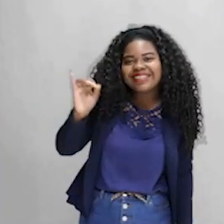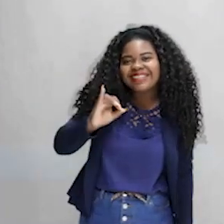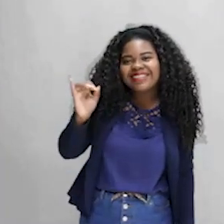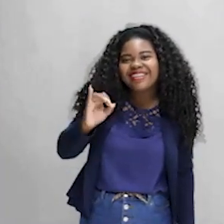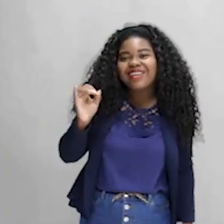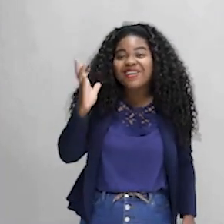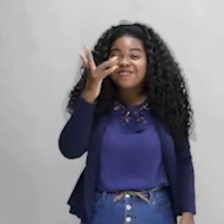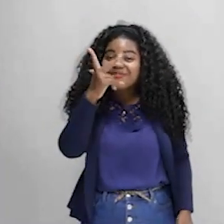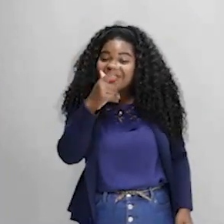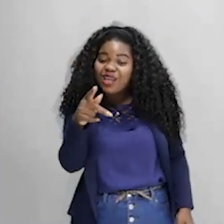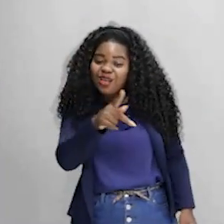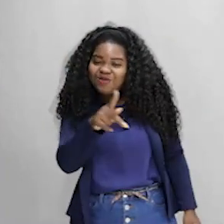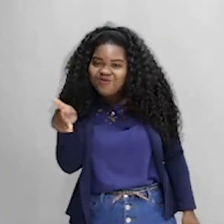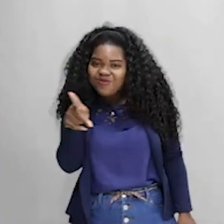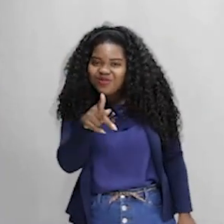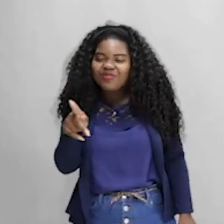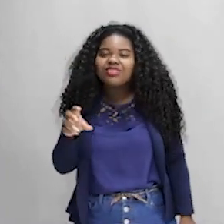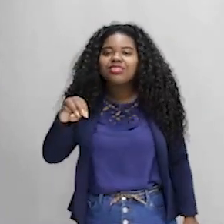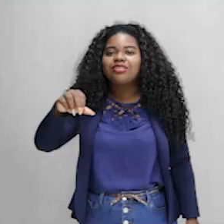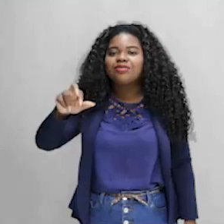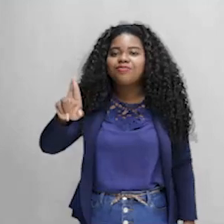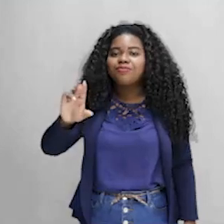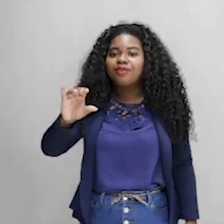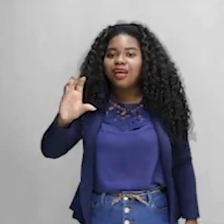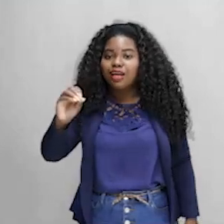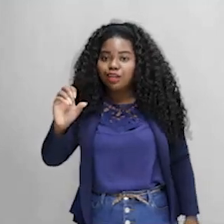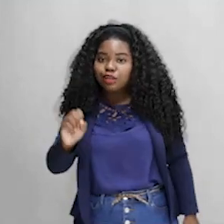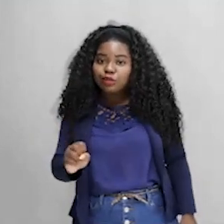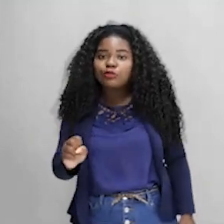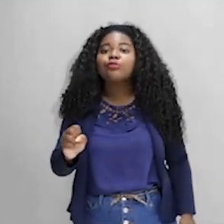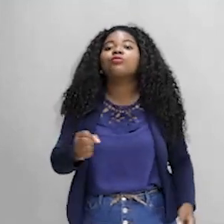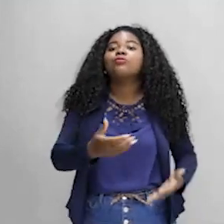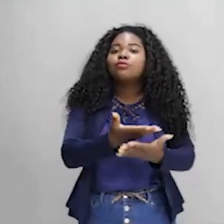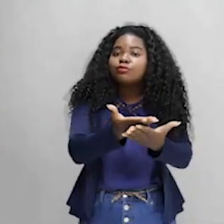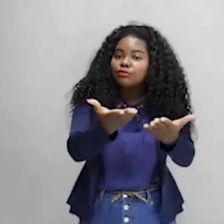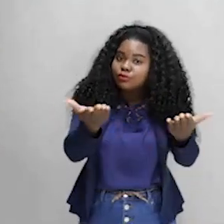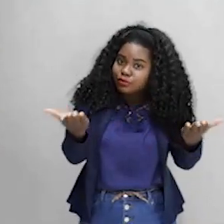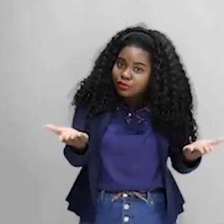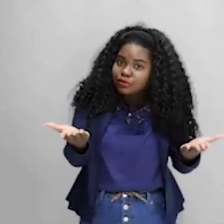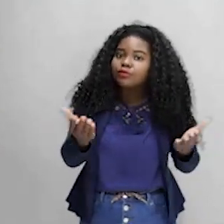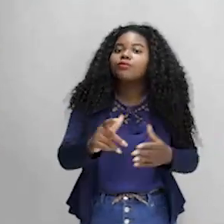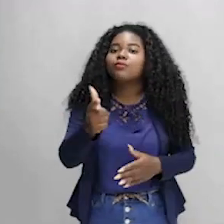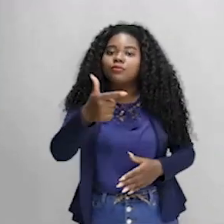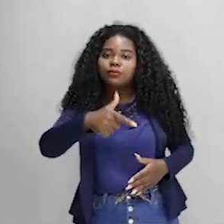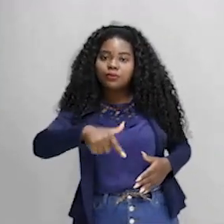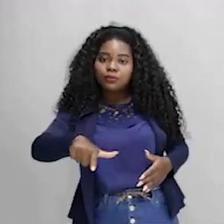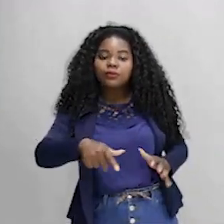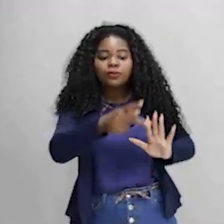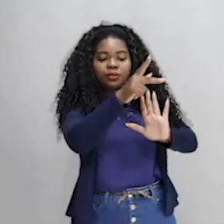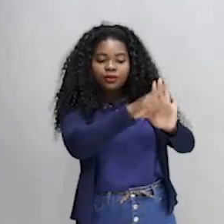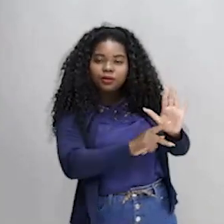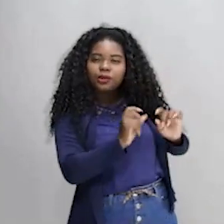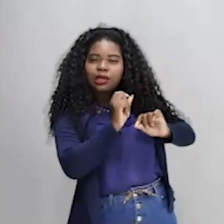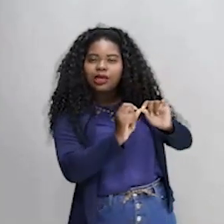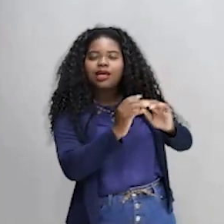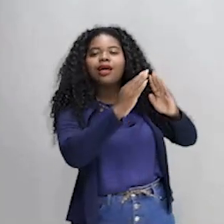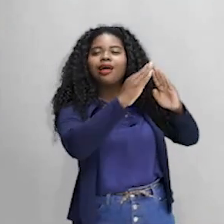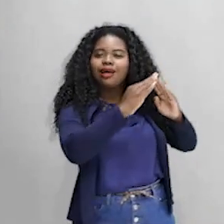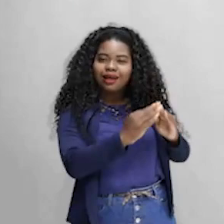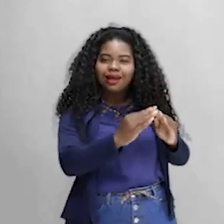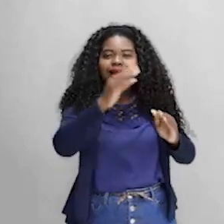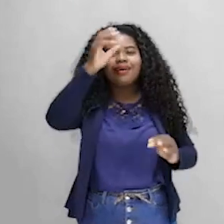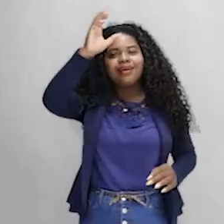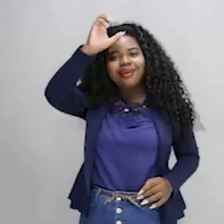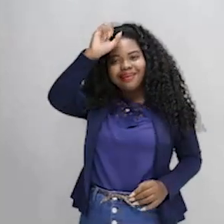Galerinha bonita, professor Marcos Cunha com vocês para dar continuidade ao nosso belo projeto Fique